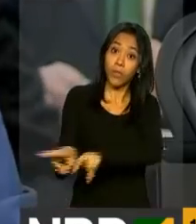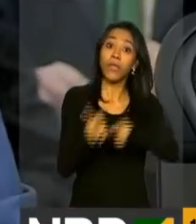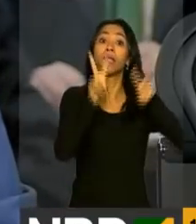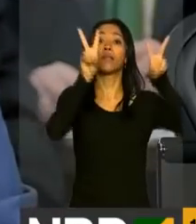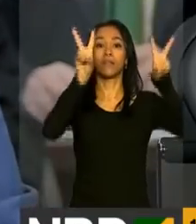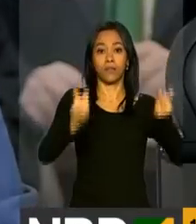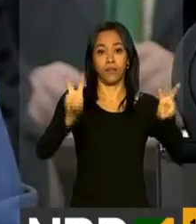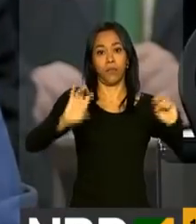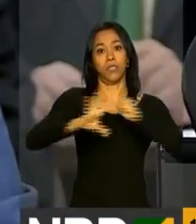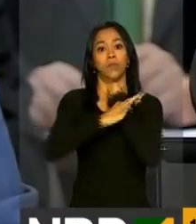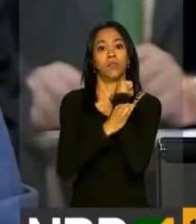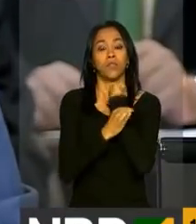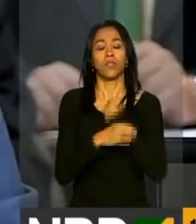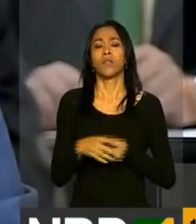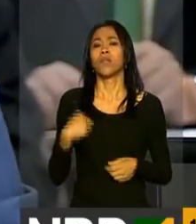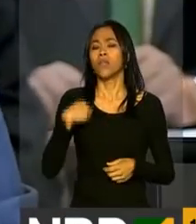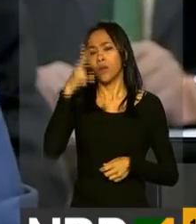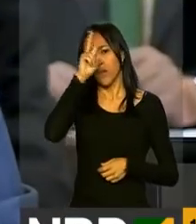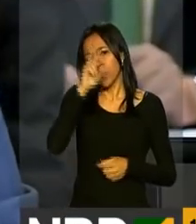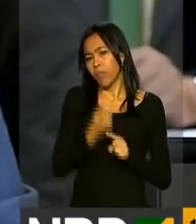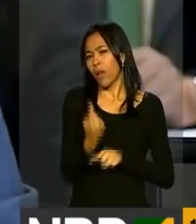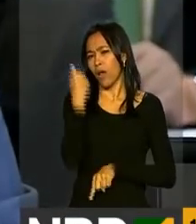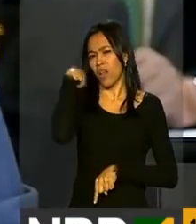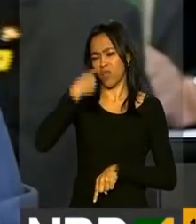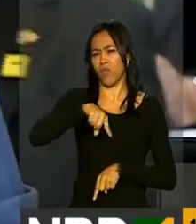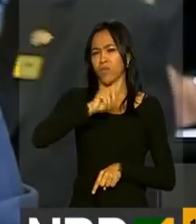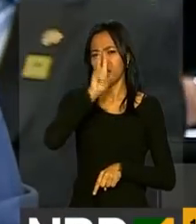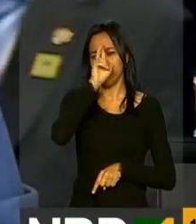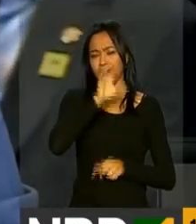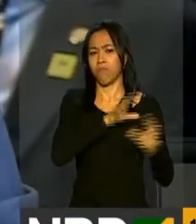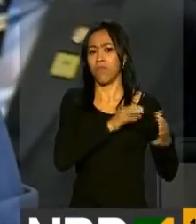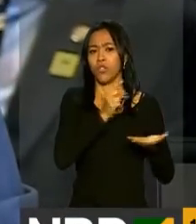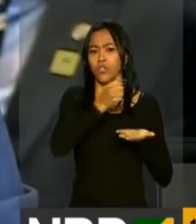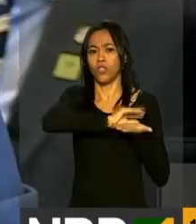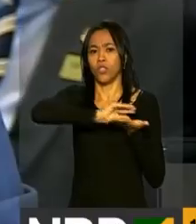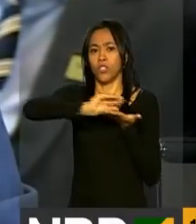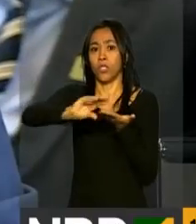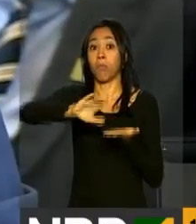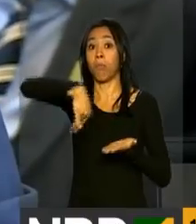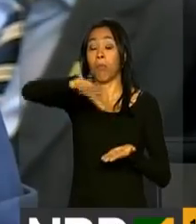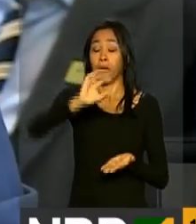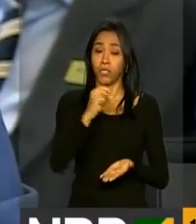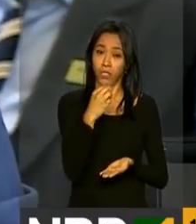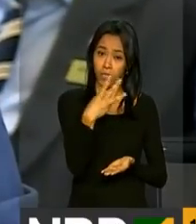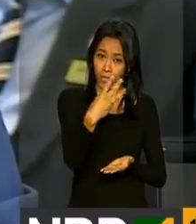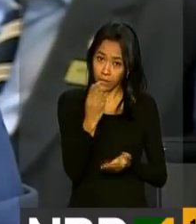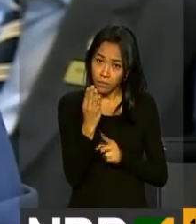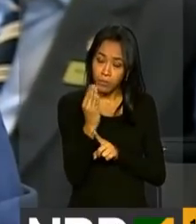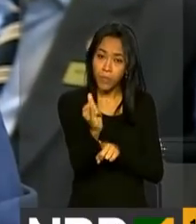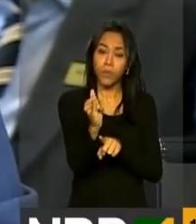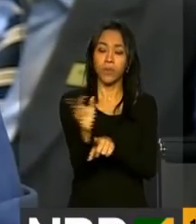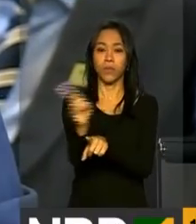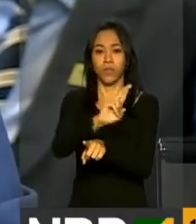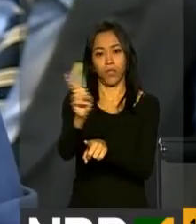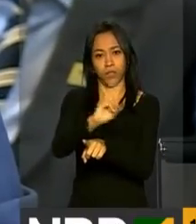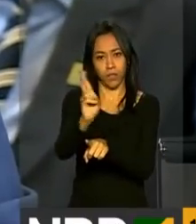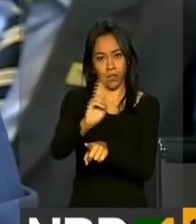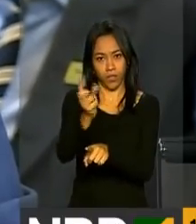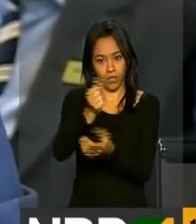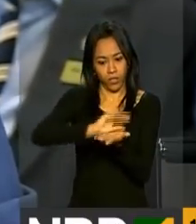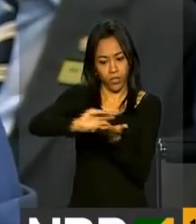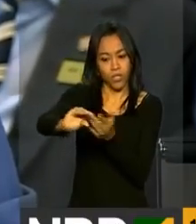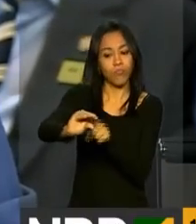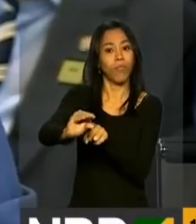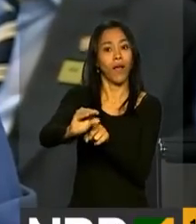recordar que naquela oportunidade nós mandamos mais de 3 bilhões de reais não é para promover as